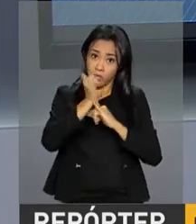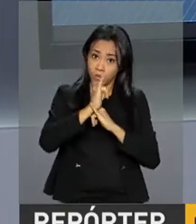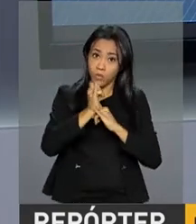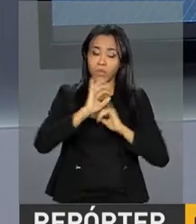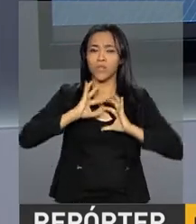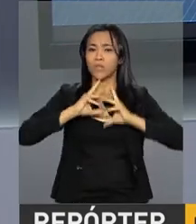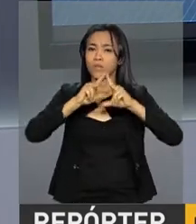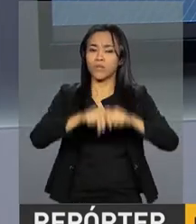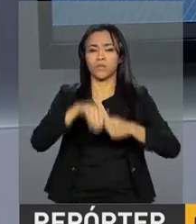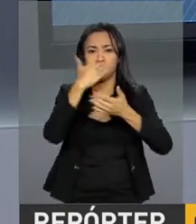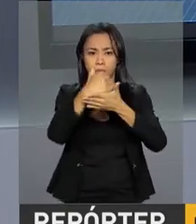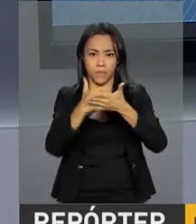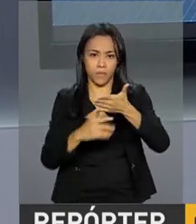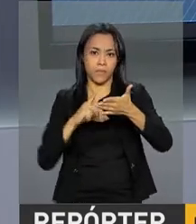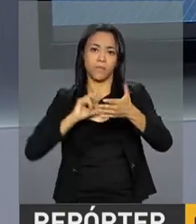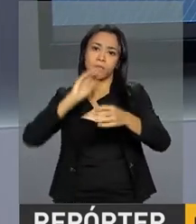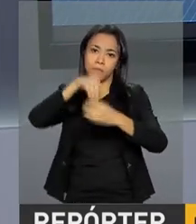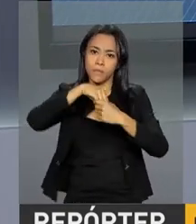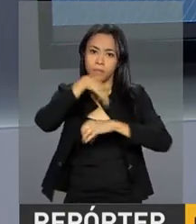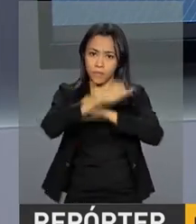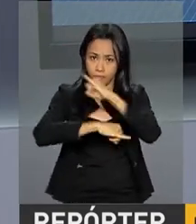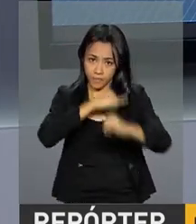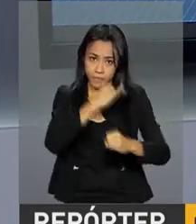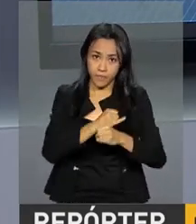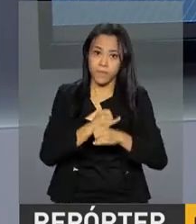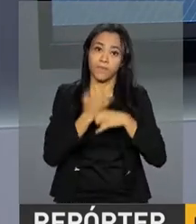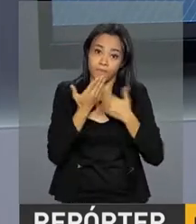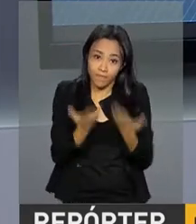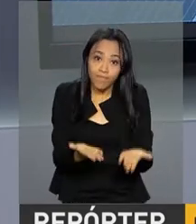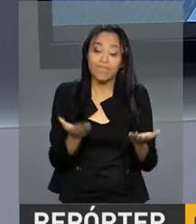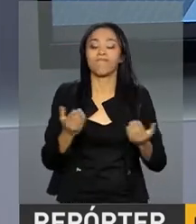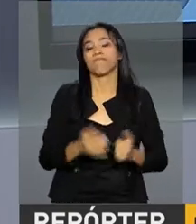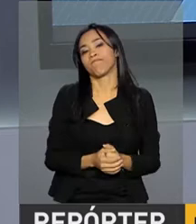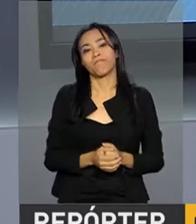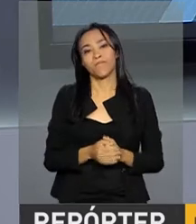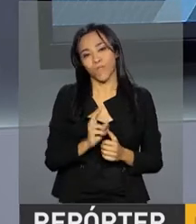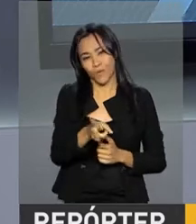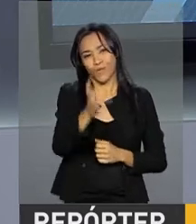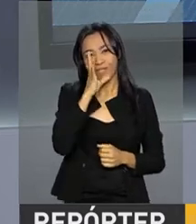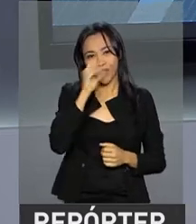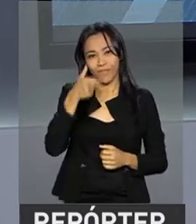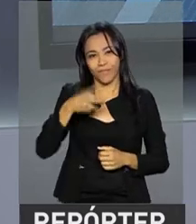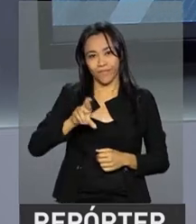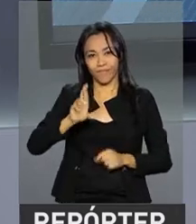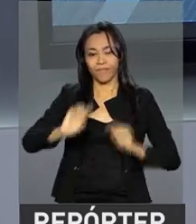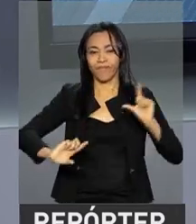e toda a nossa programação também está na página da NBR na internet. Continue